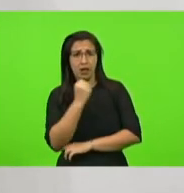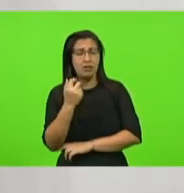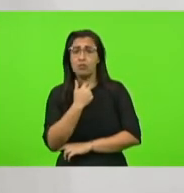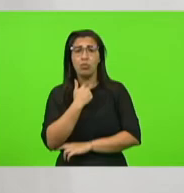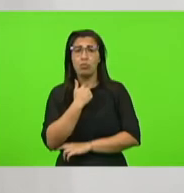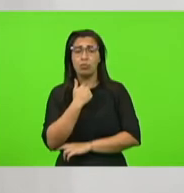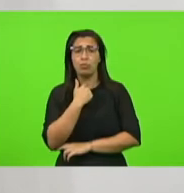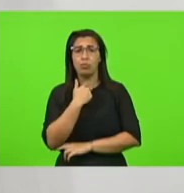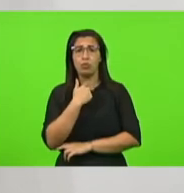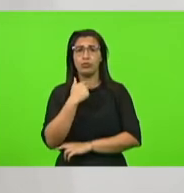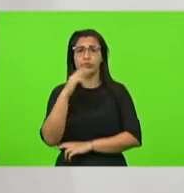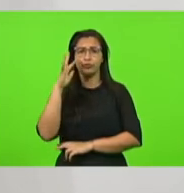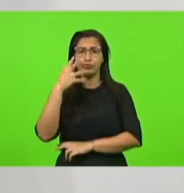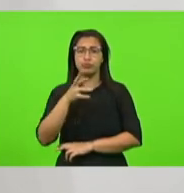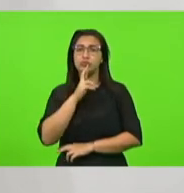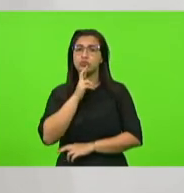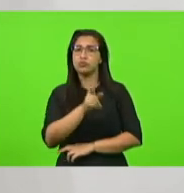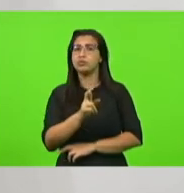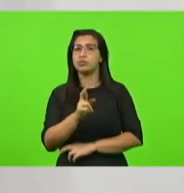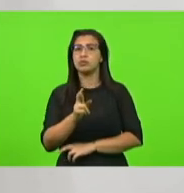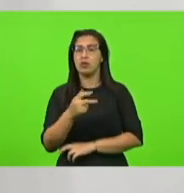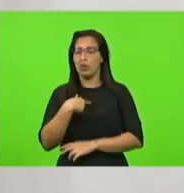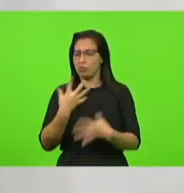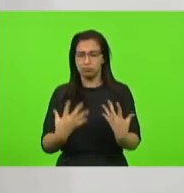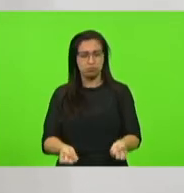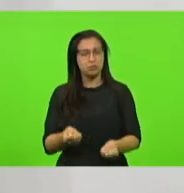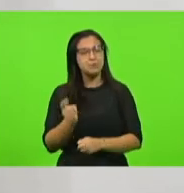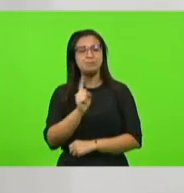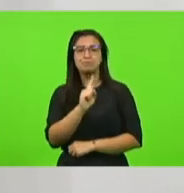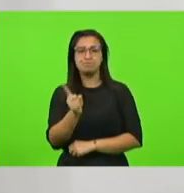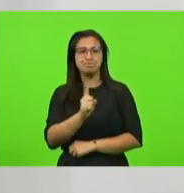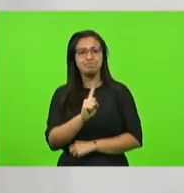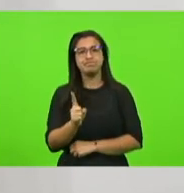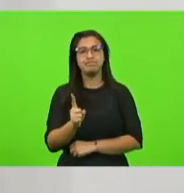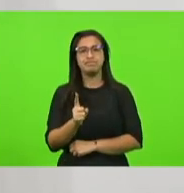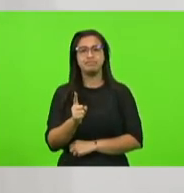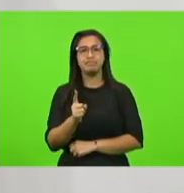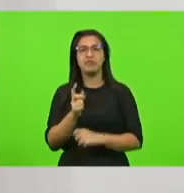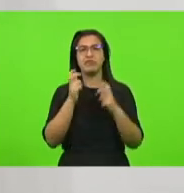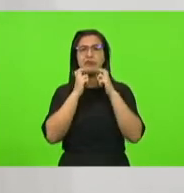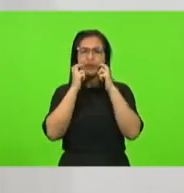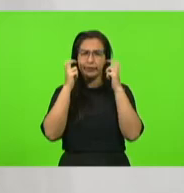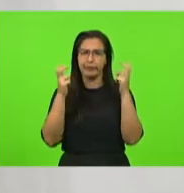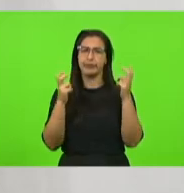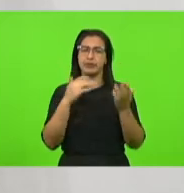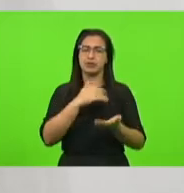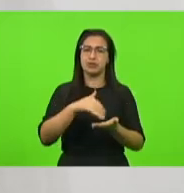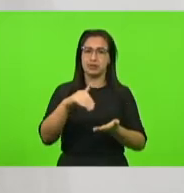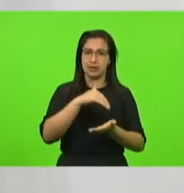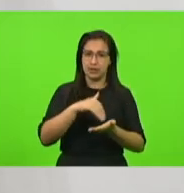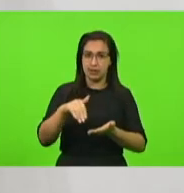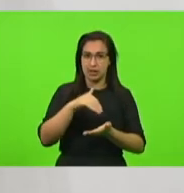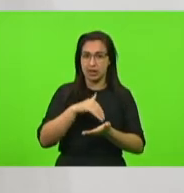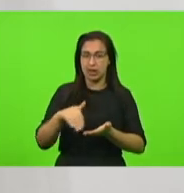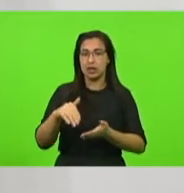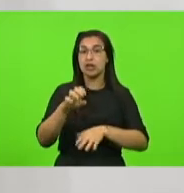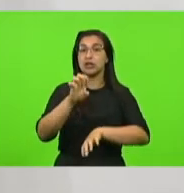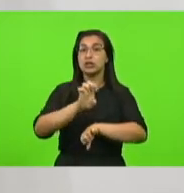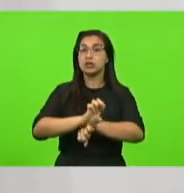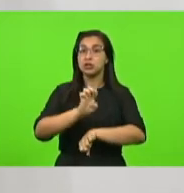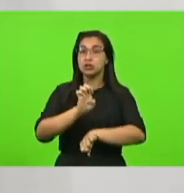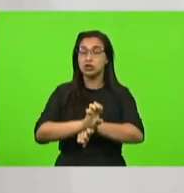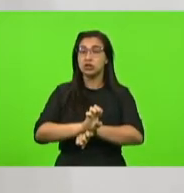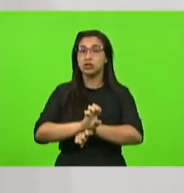uma resolução. Eu não admito. E que pouca vergonha uma secretaria de Estado